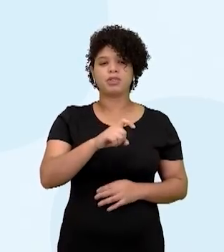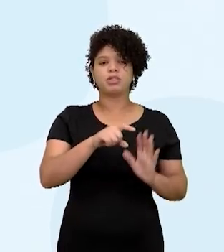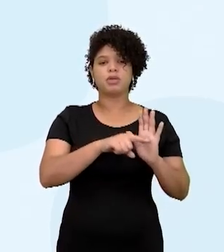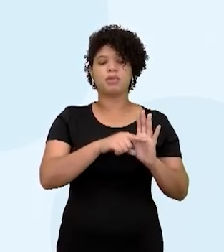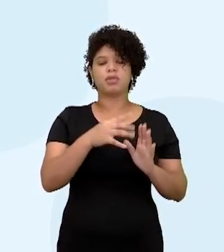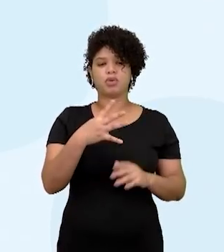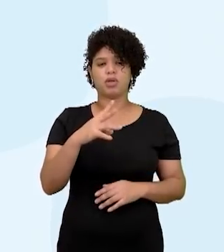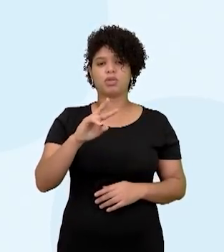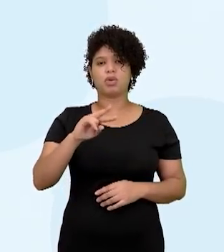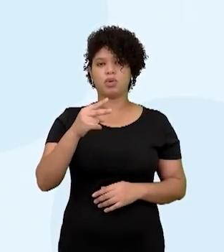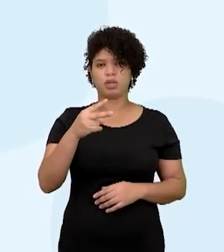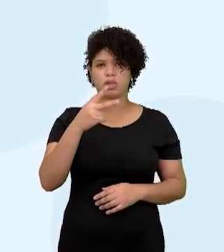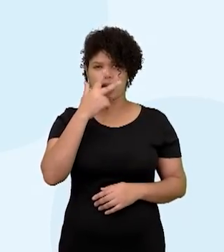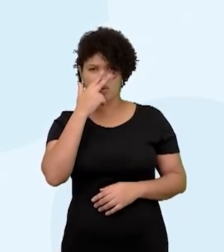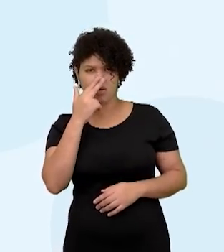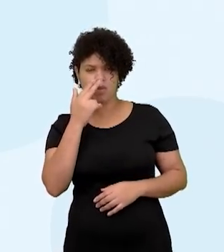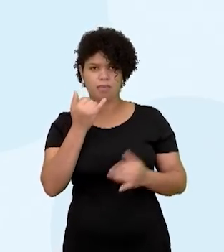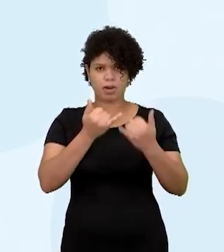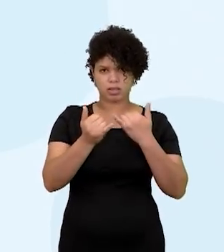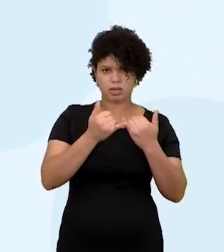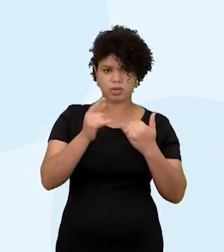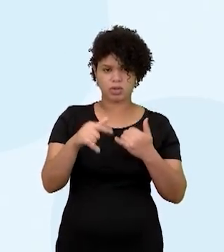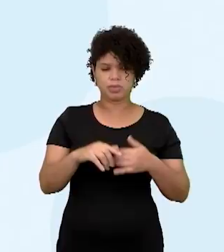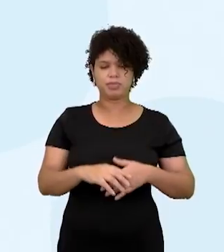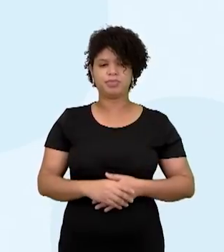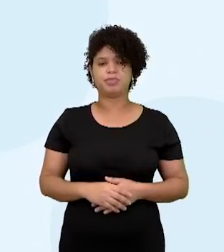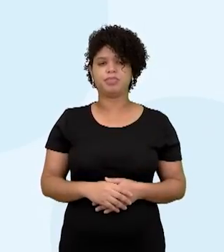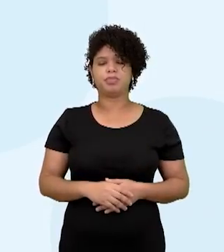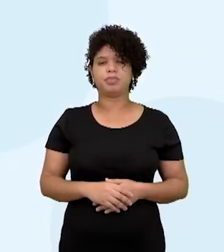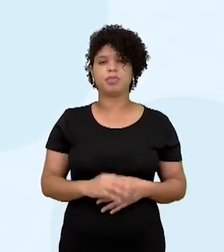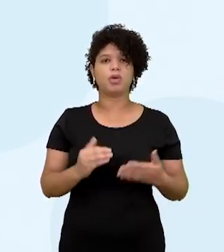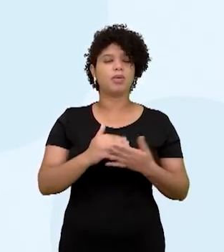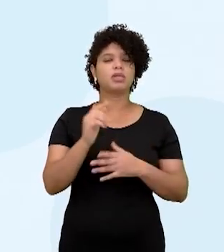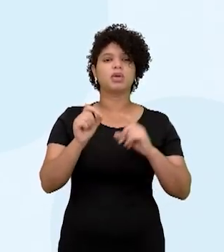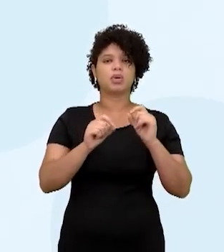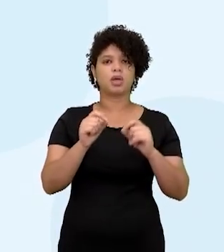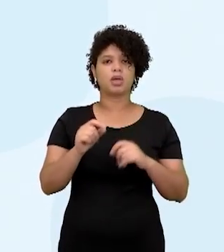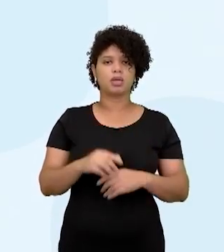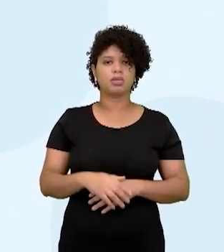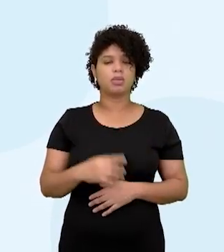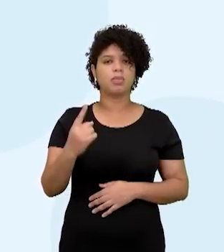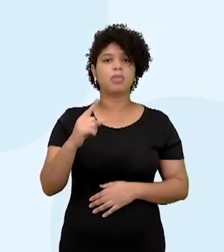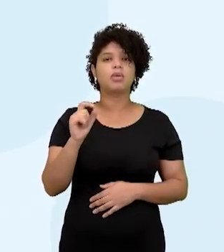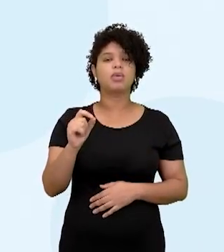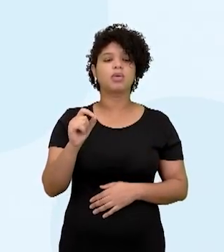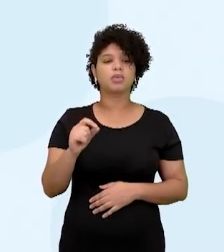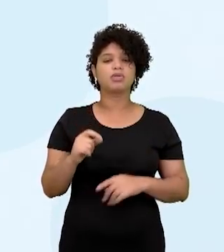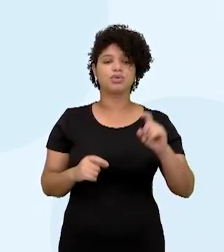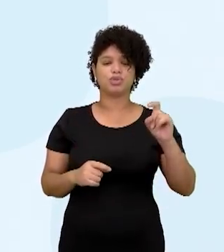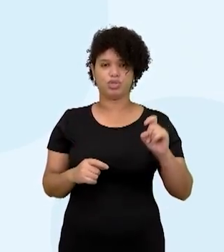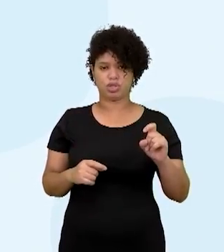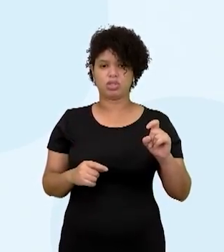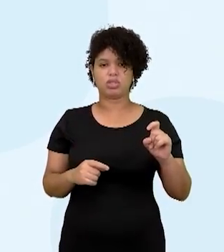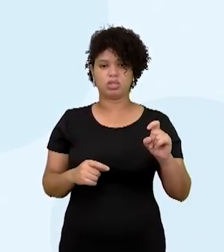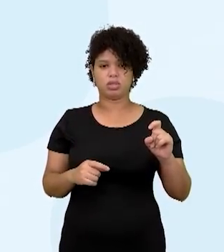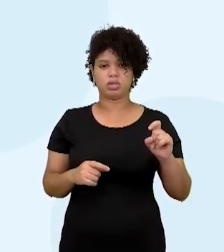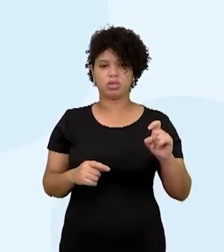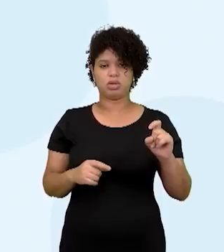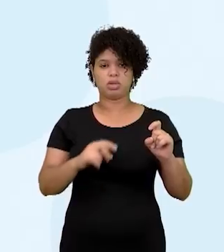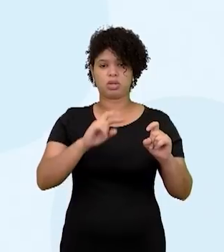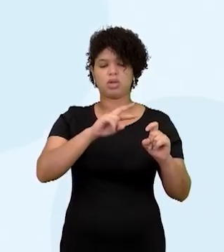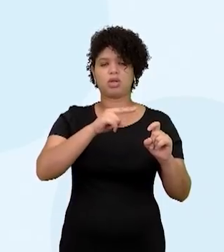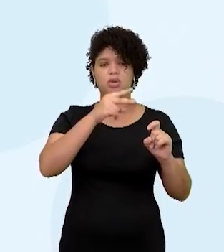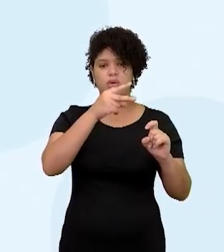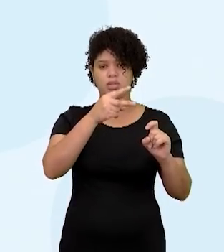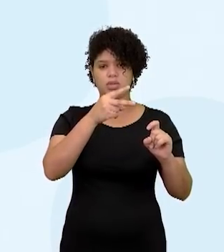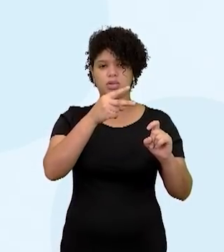que é igual? Será que é parecido? Ah, é parecido. Então, começa com quem? O primeiro termo. Quem é o primeiro termo? X. Então, vai ficar x